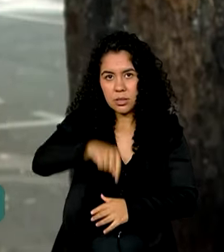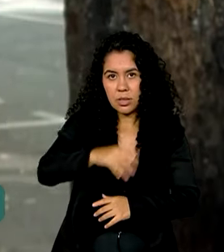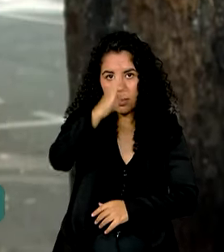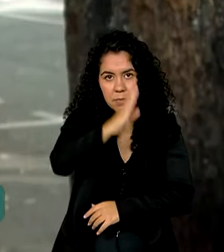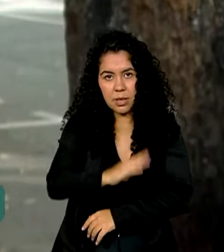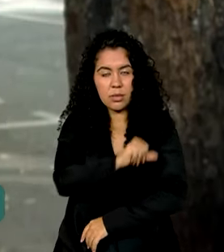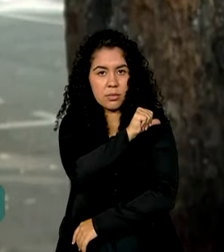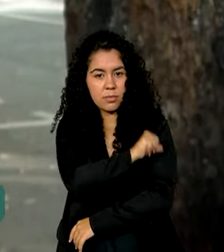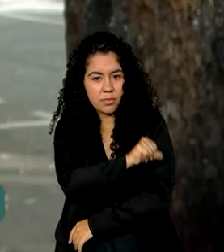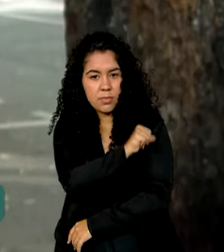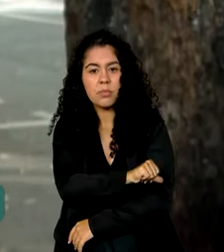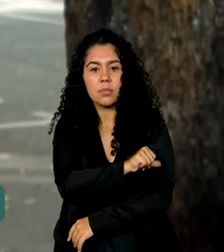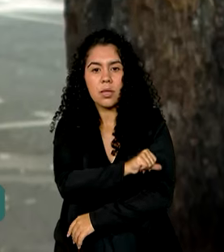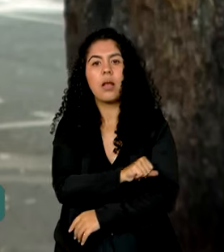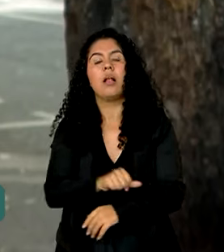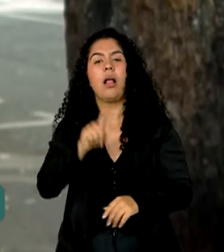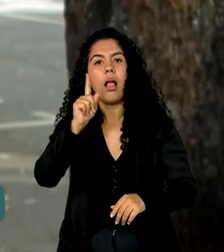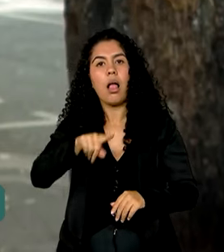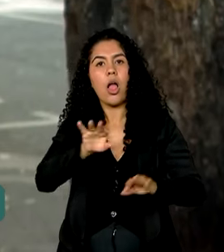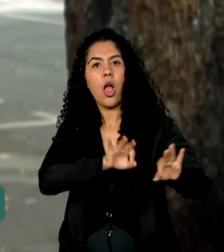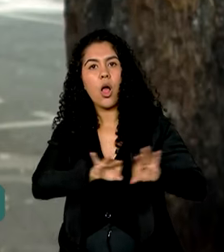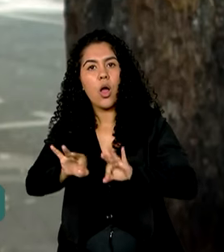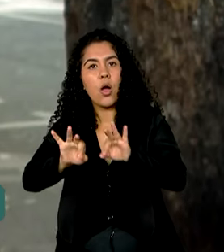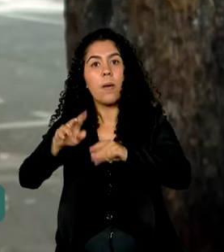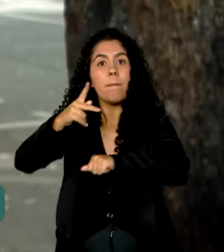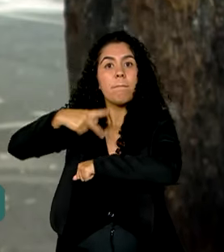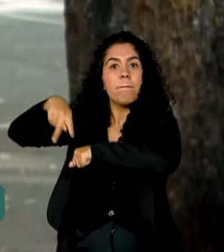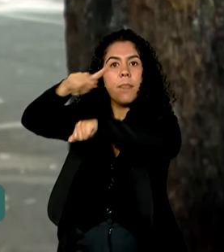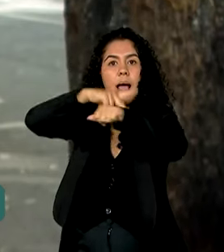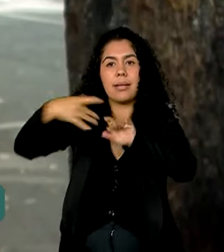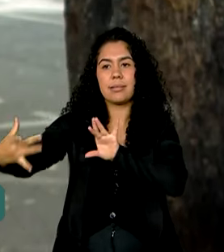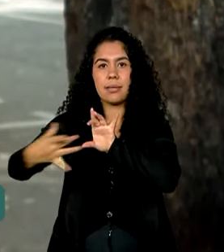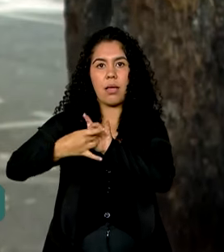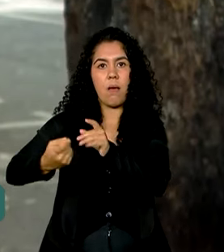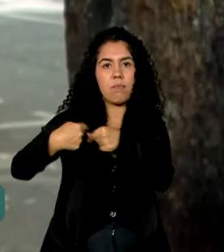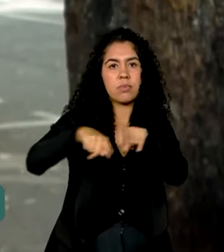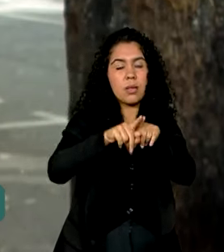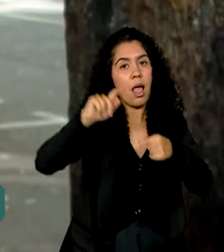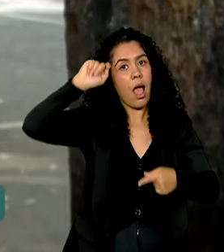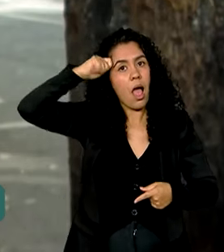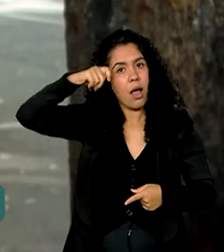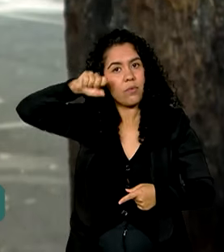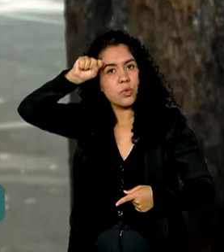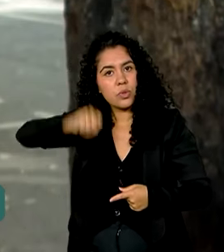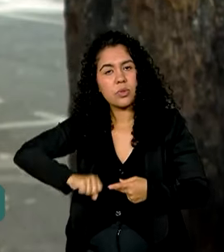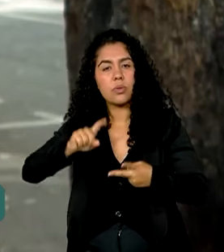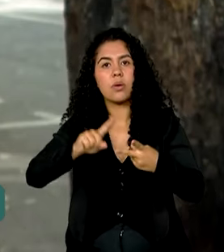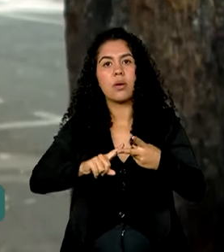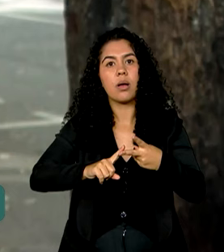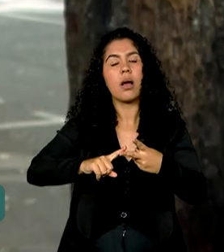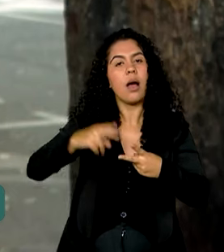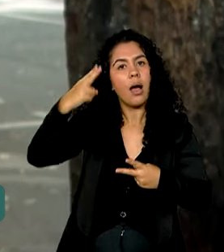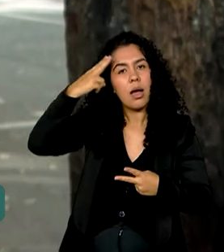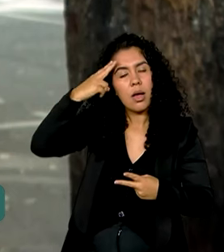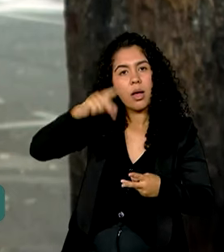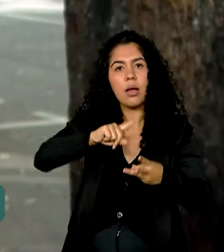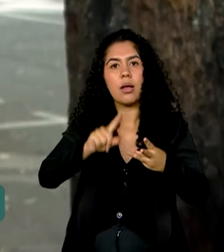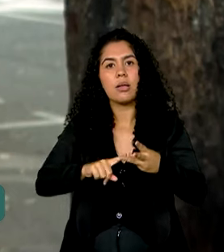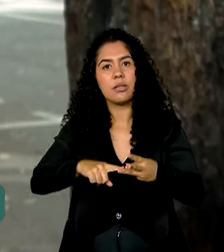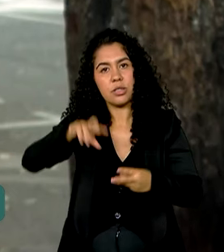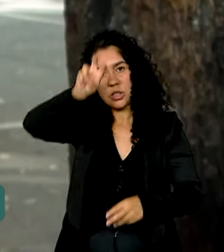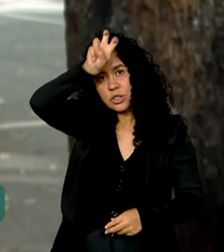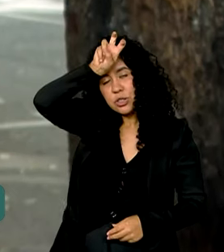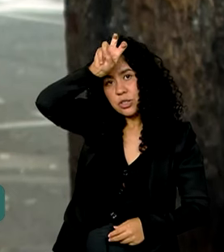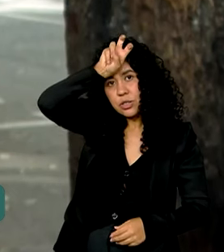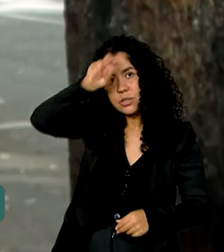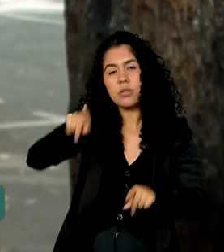presidência rotativa. A competição é organizada pelos países membros: África do Sul, Arábia Saudita, Brasil, China, Egito,